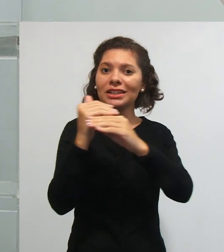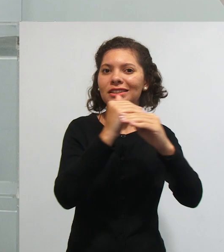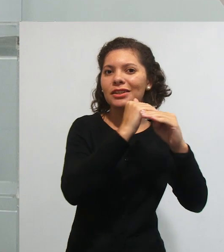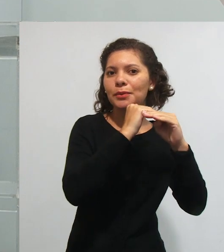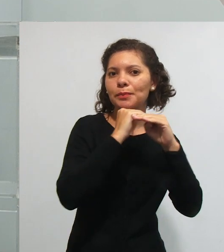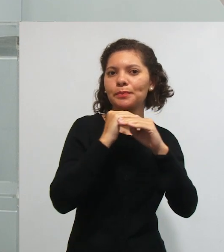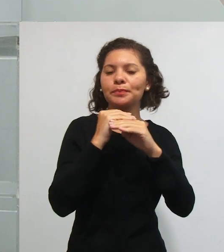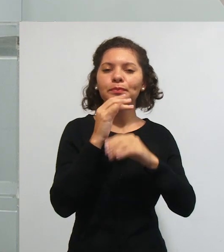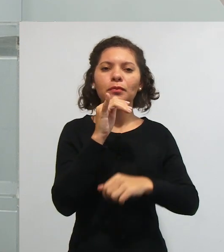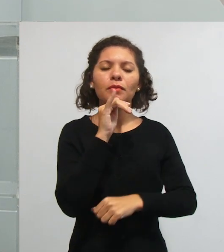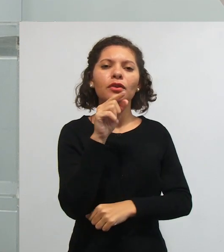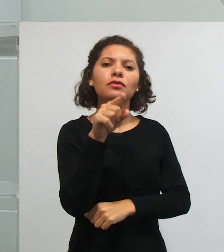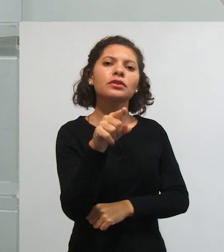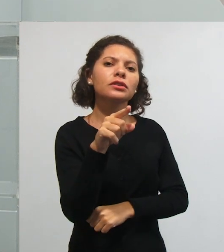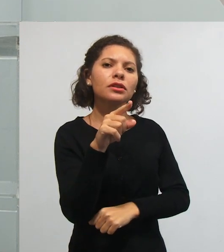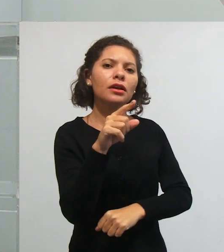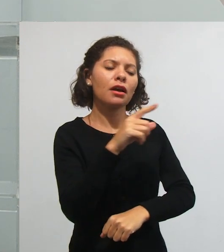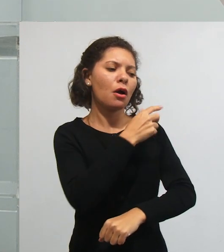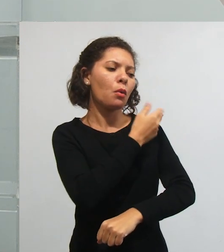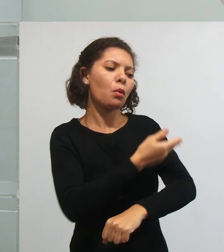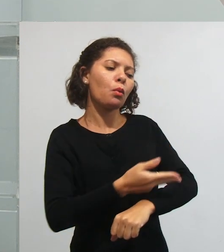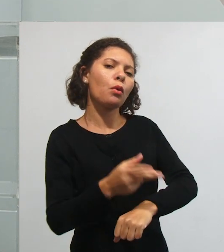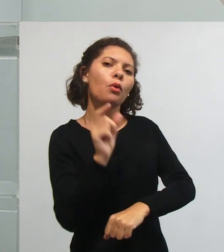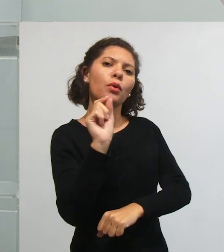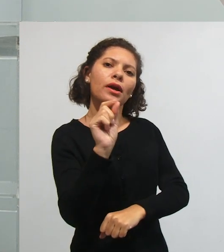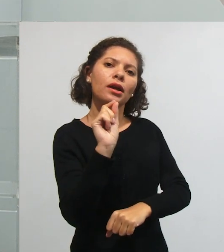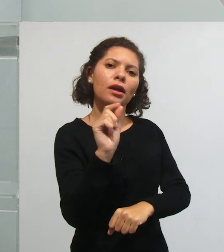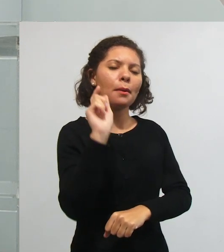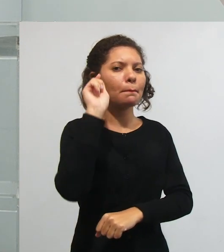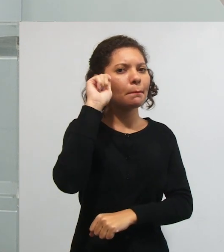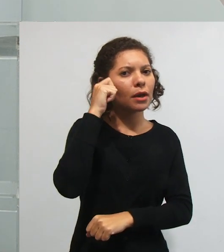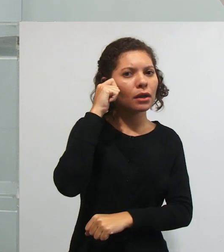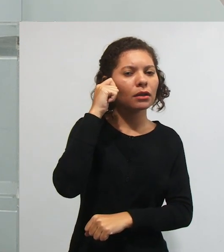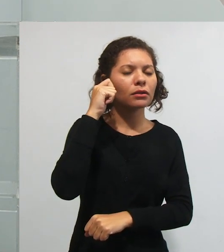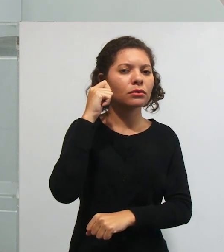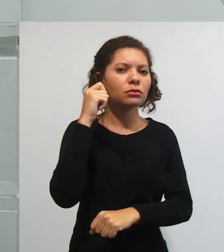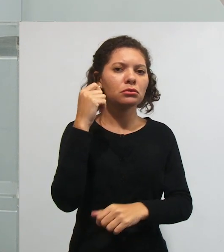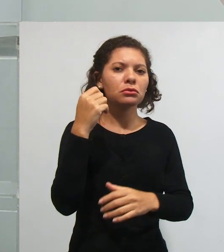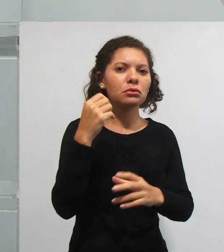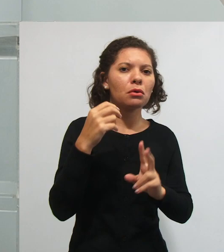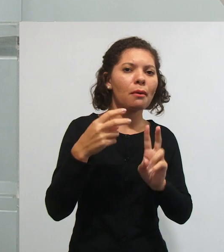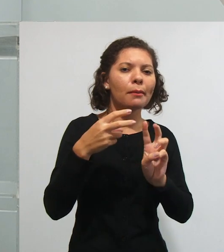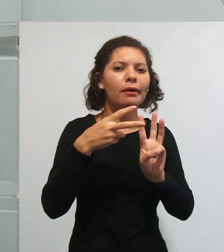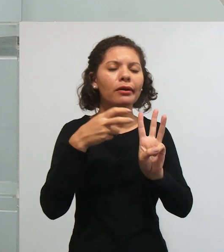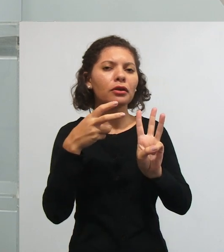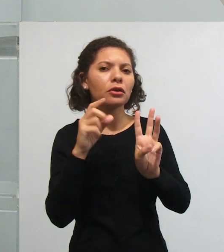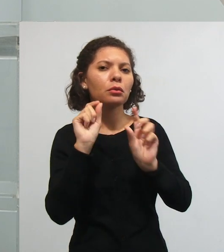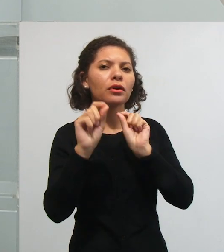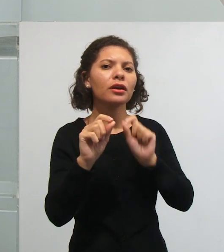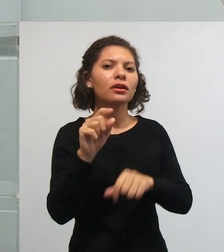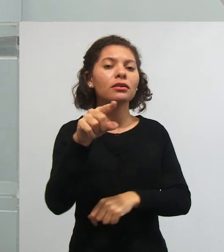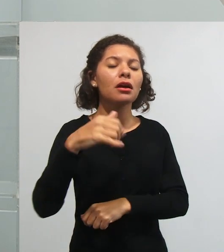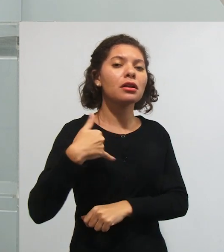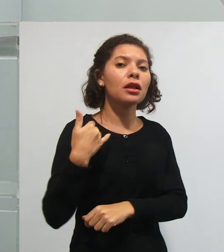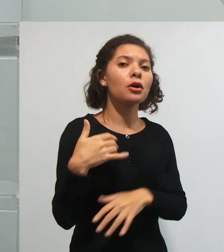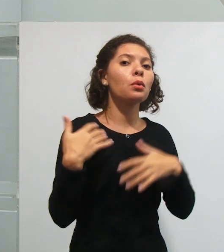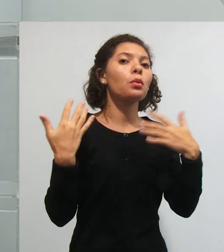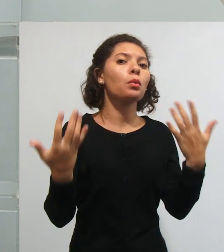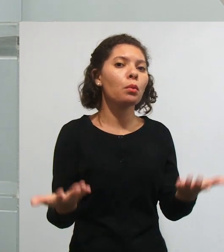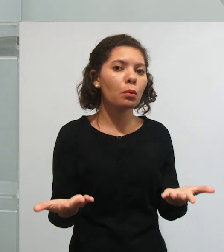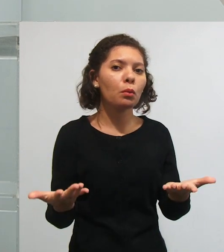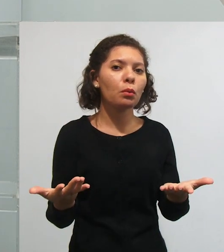a sua raça? Aí, preto, pardo, branco, indígena. Quantos anos você tem? 23,